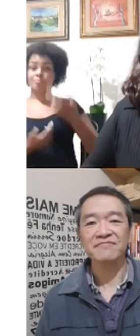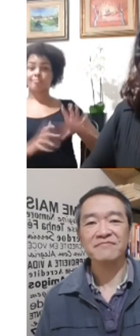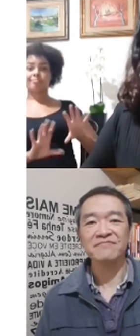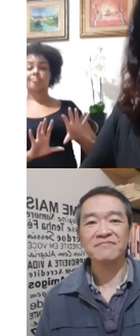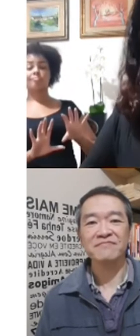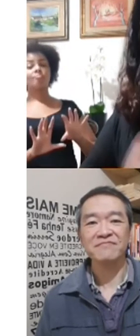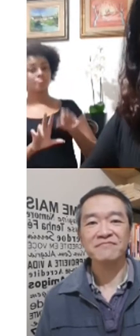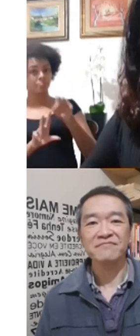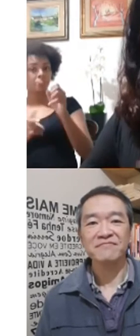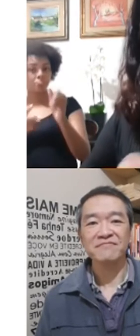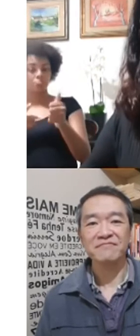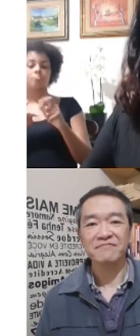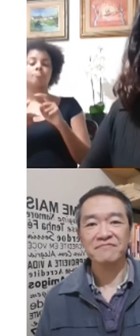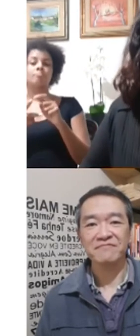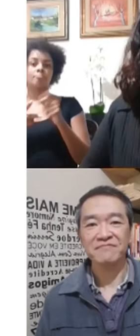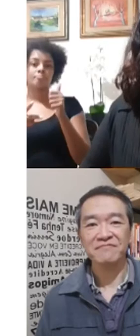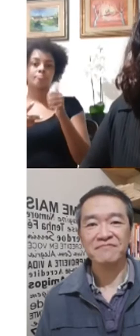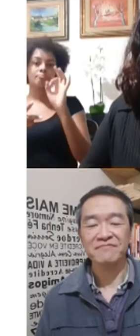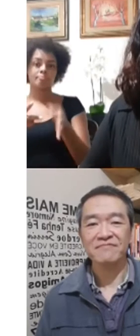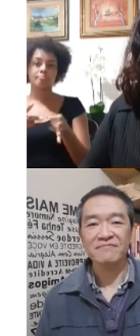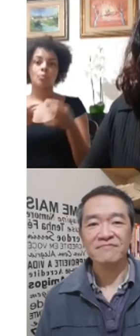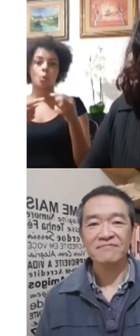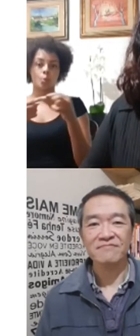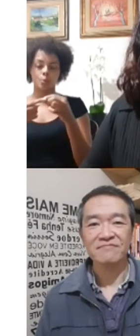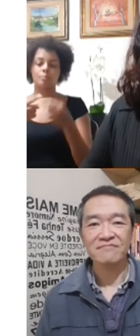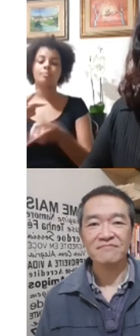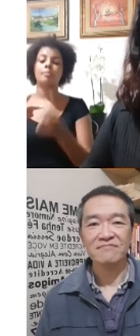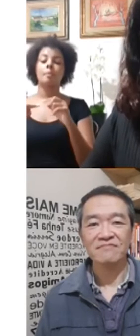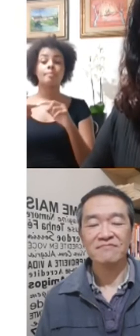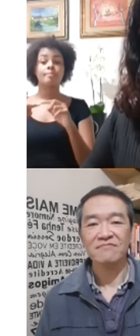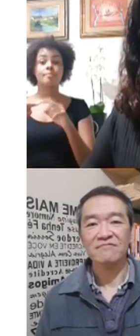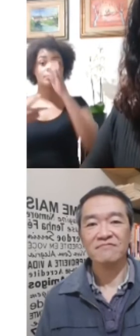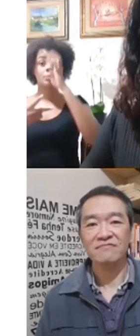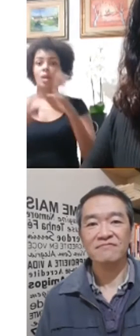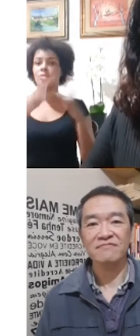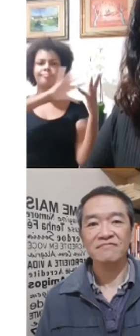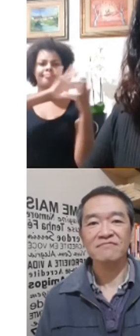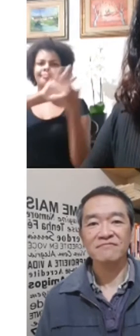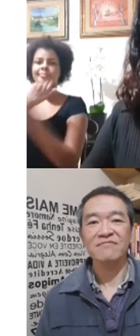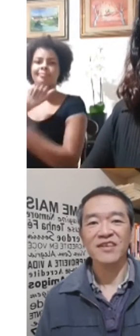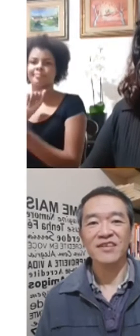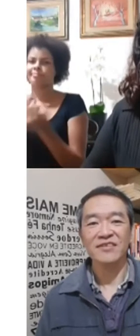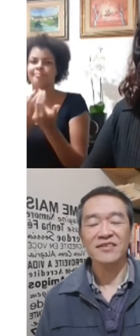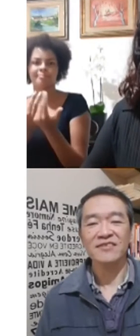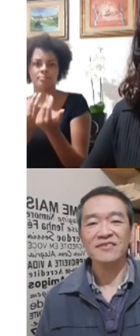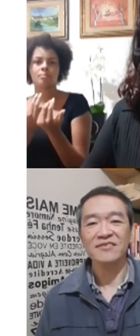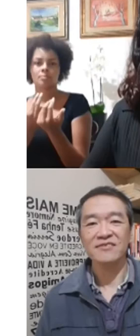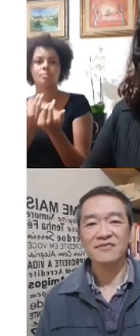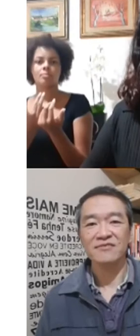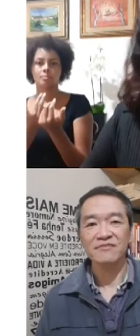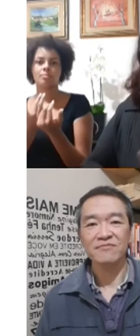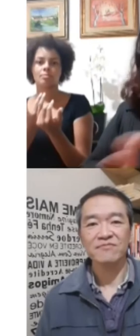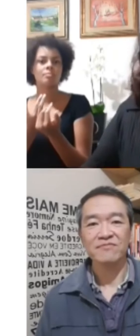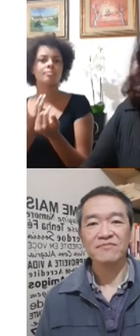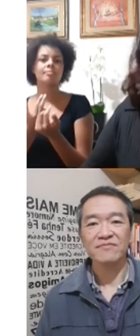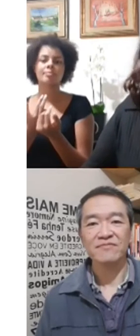falou, e a outra que aí eu aproveito já puxando para essa situação do Brasil e do mundo, né? Essa questão